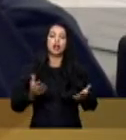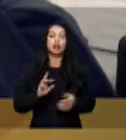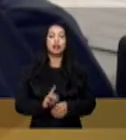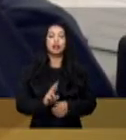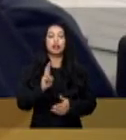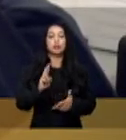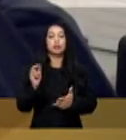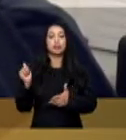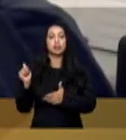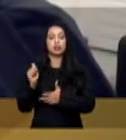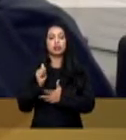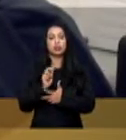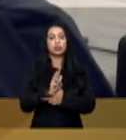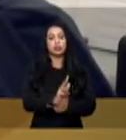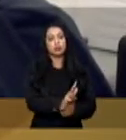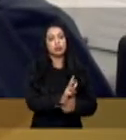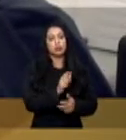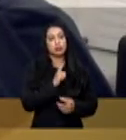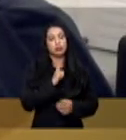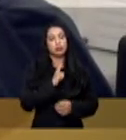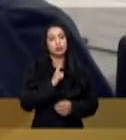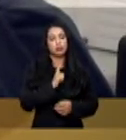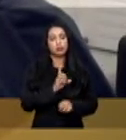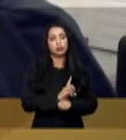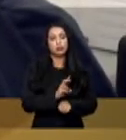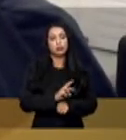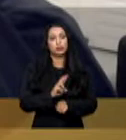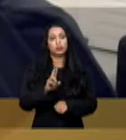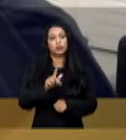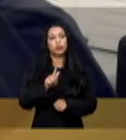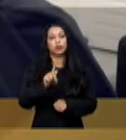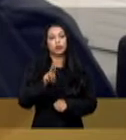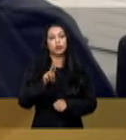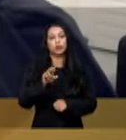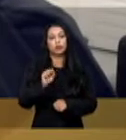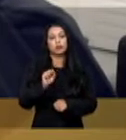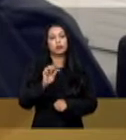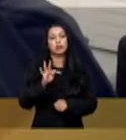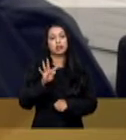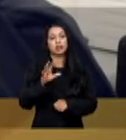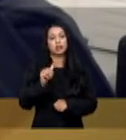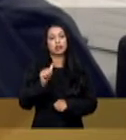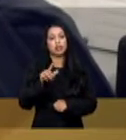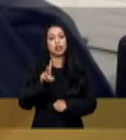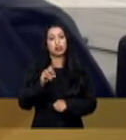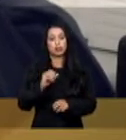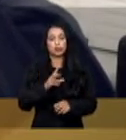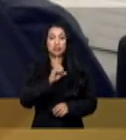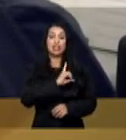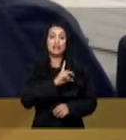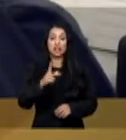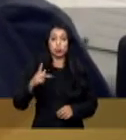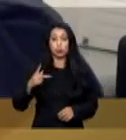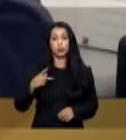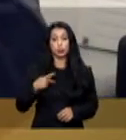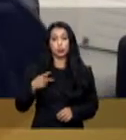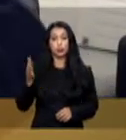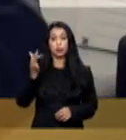Defensoria Pública da União, doutor Gustavo Zortea da Silva, Defensor Público Federal.